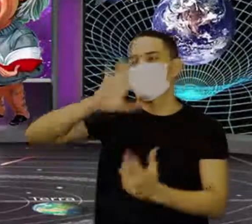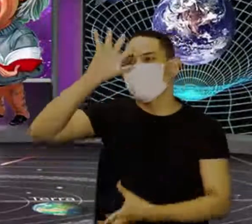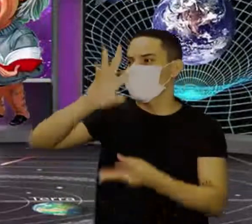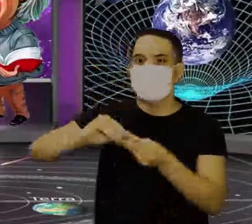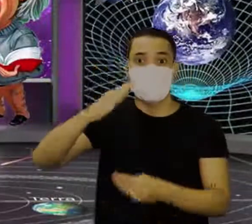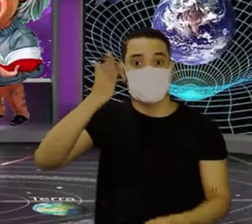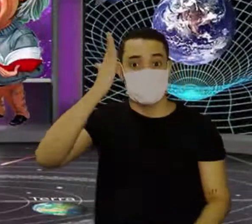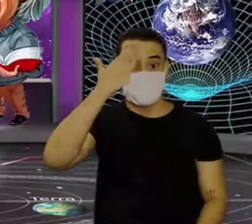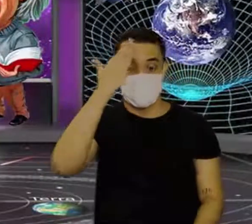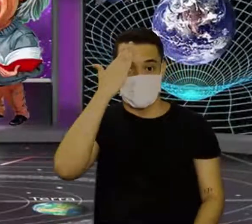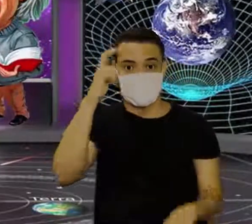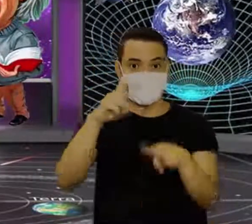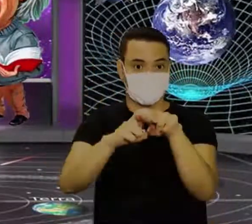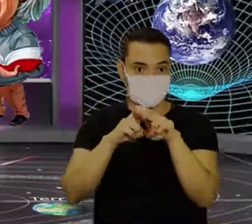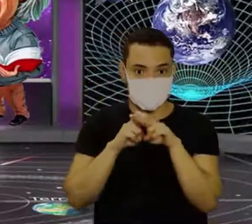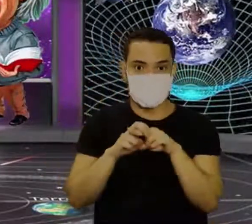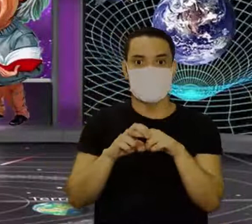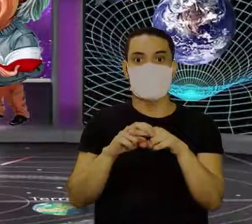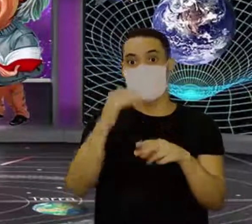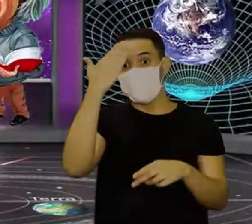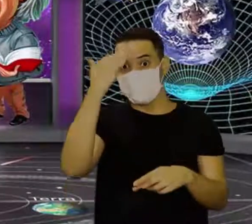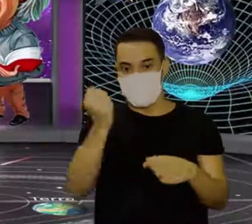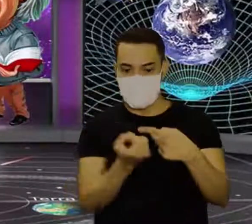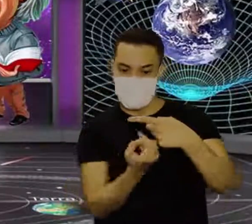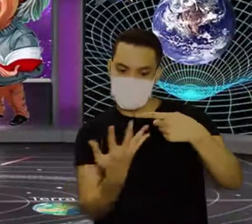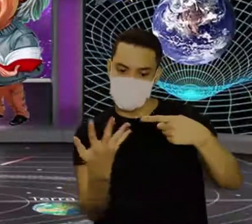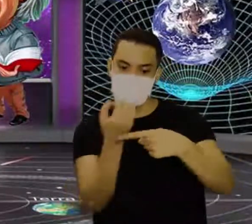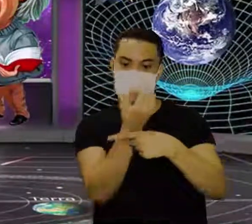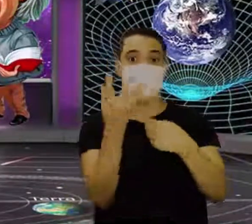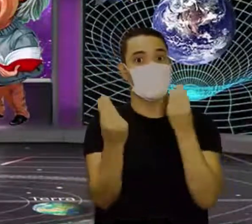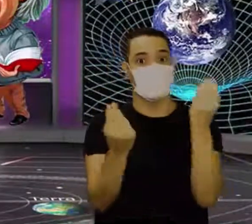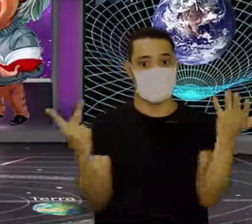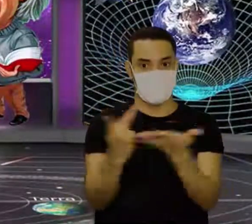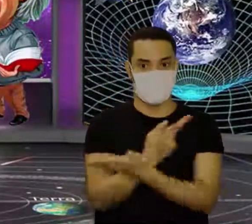dobro. Se eu multiplicar por meio, já sei que é a metade. Beleza?